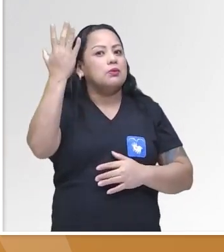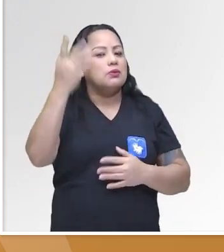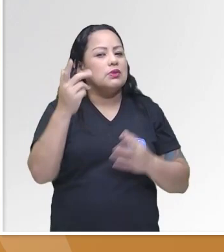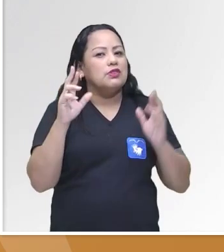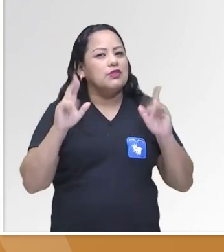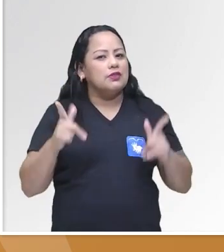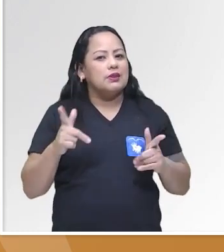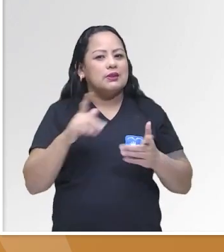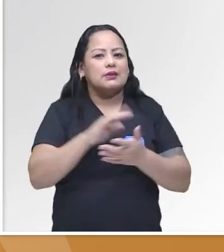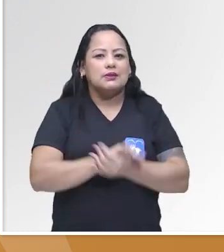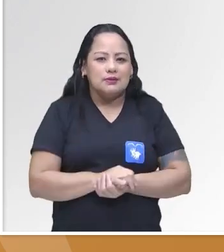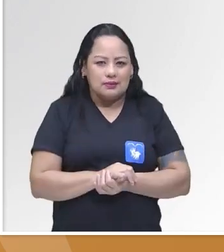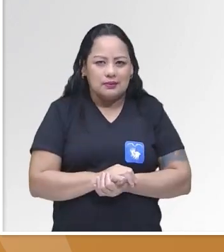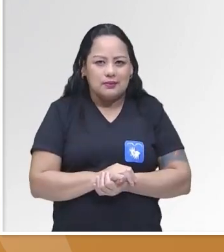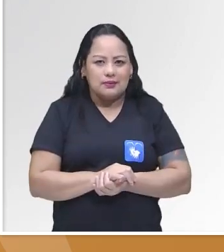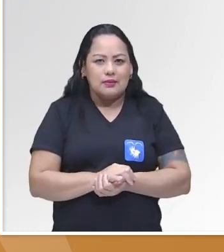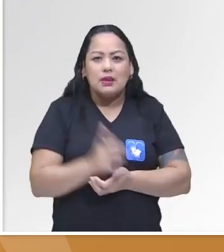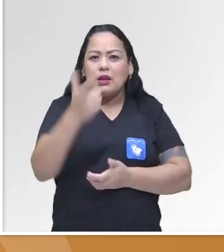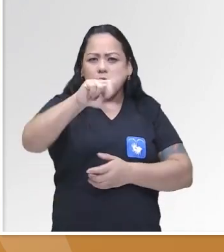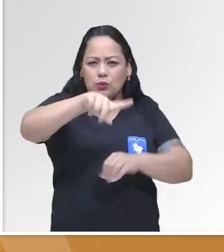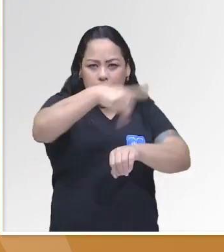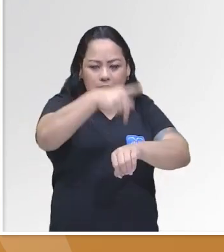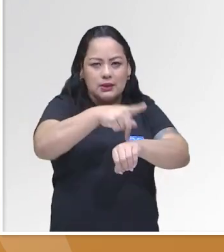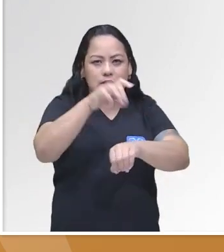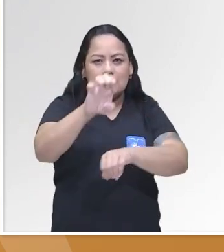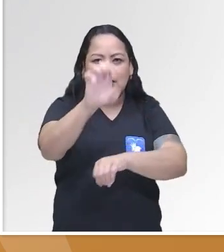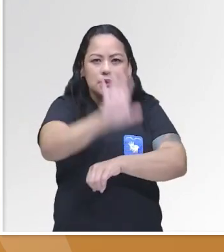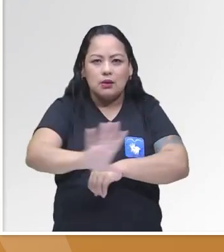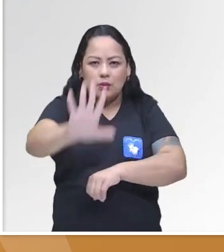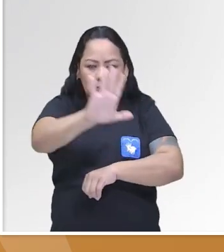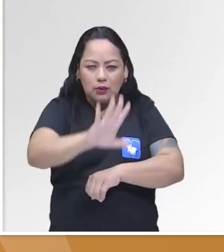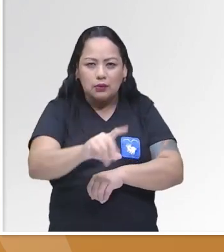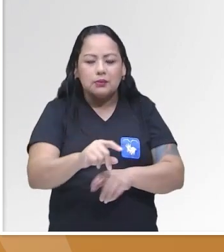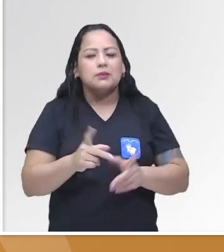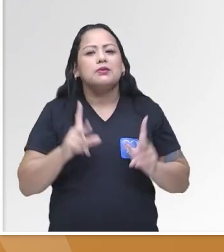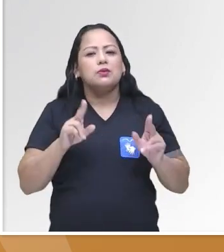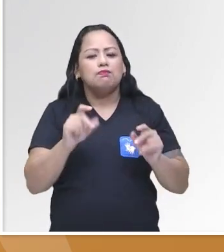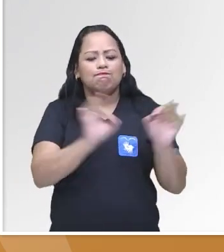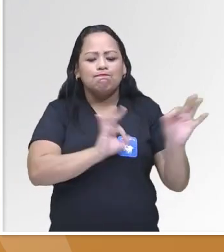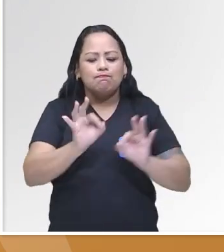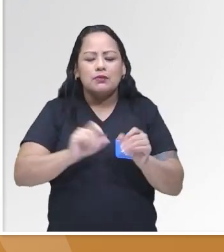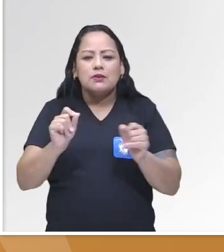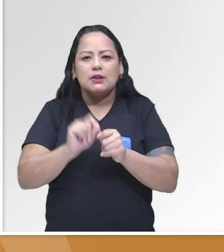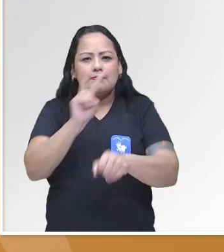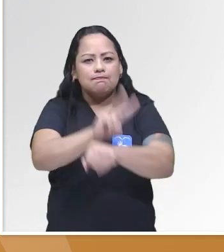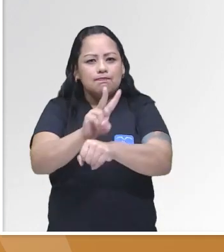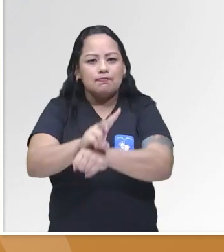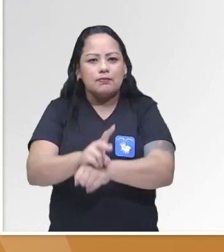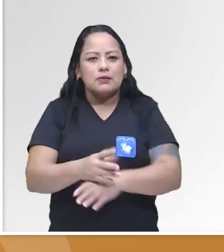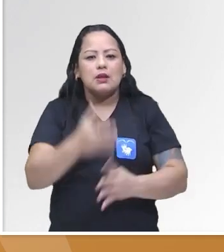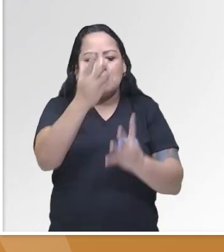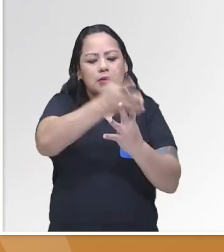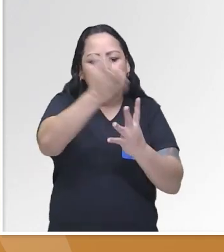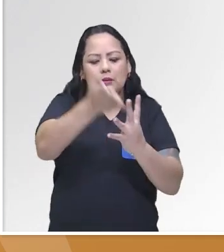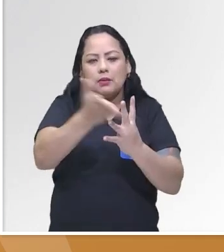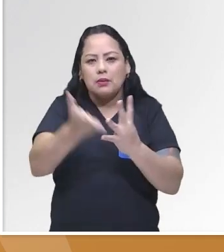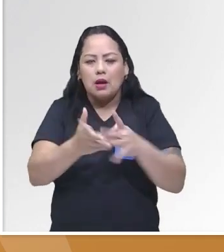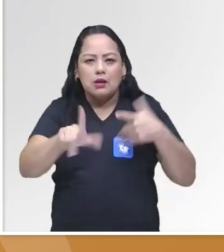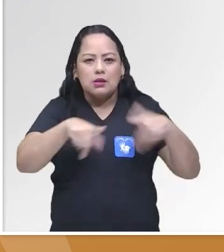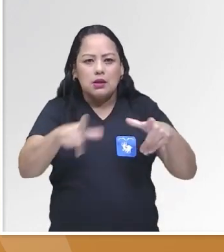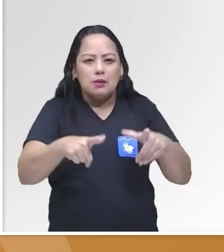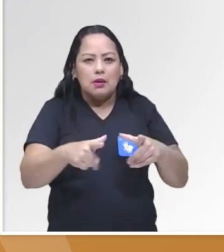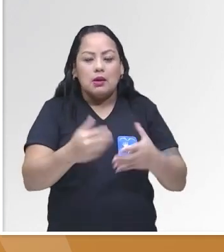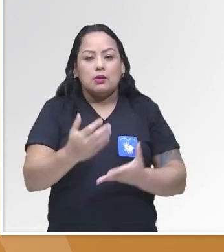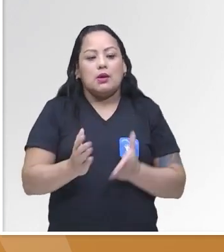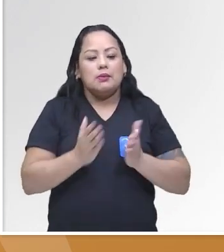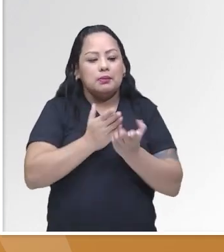como acontece em muitos países da Europa. Tá? Vamos lá? A divisão de trabalho é feita por sexo